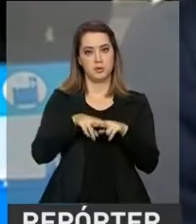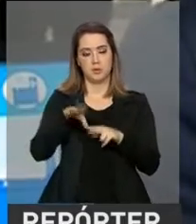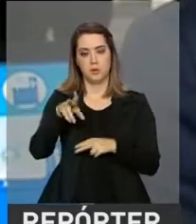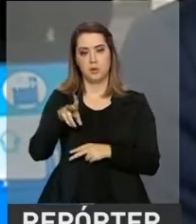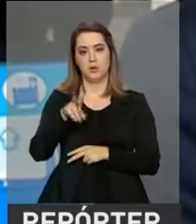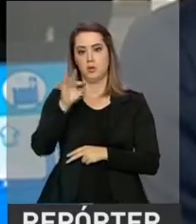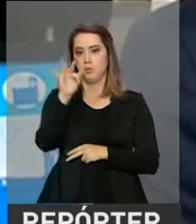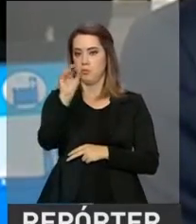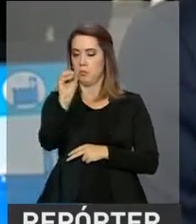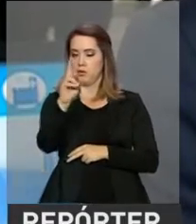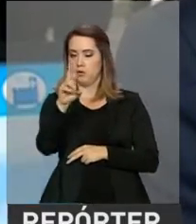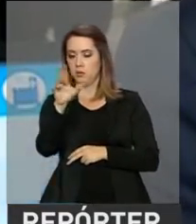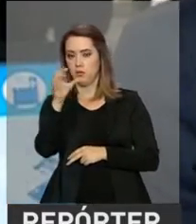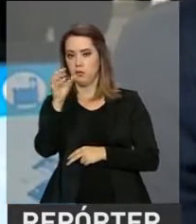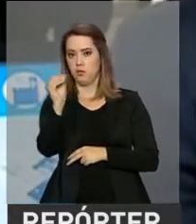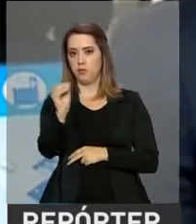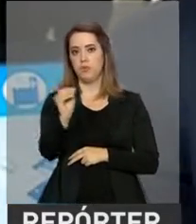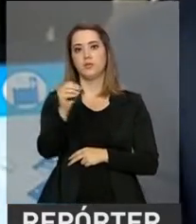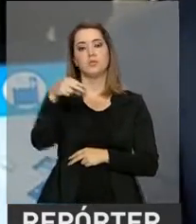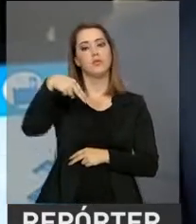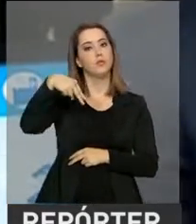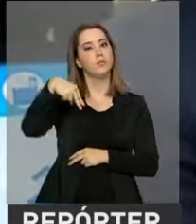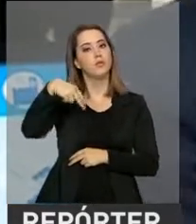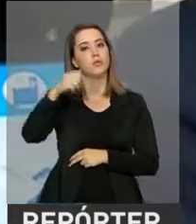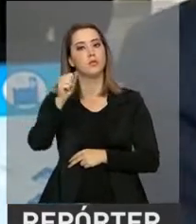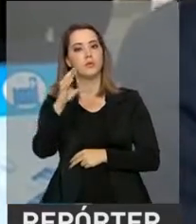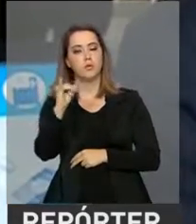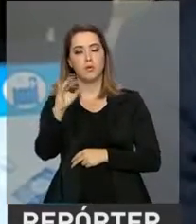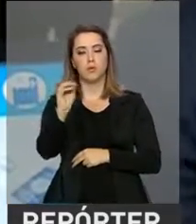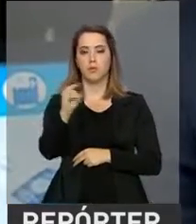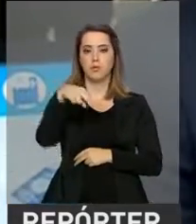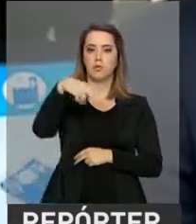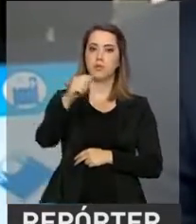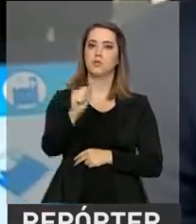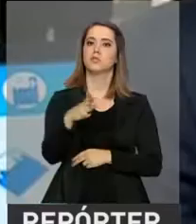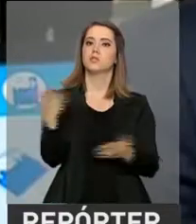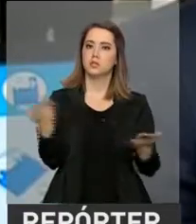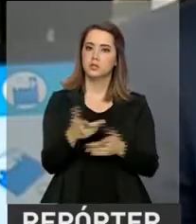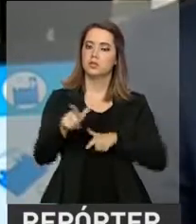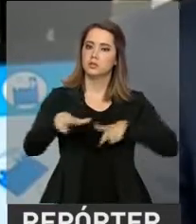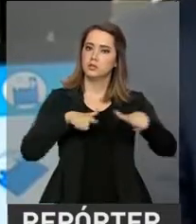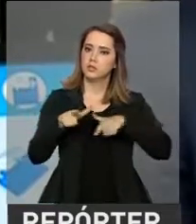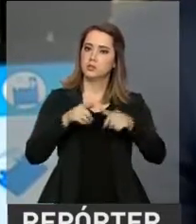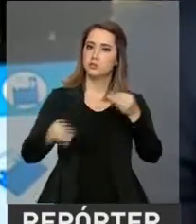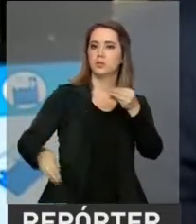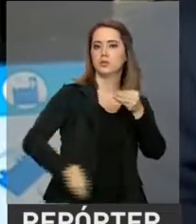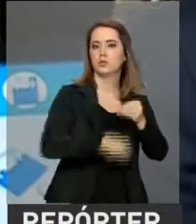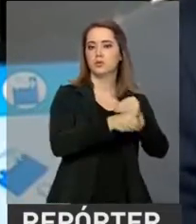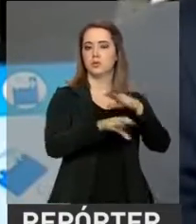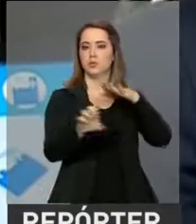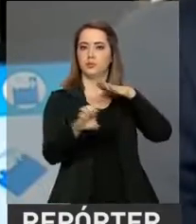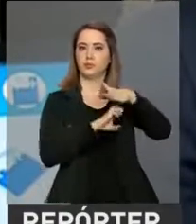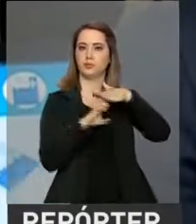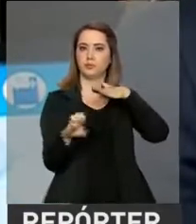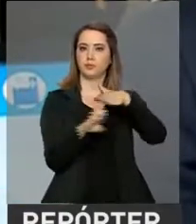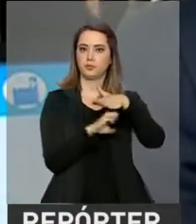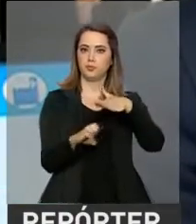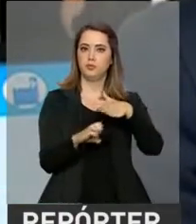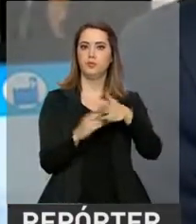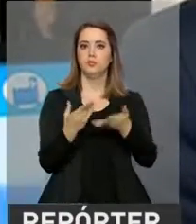era originária da Força Nacional, que é essa checagem, mas a Força Nacional fará essa checagem,